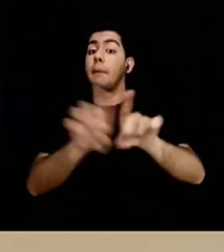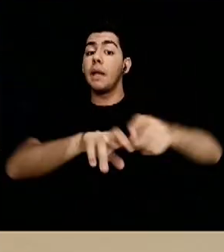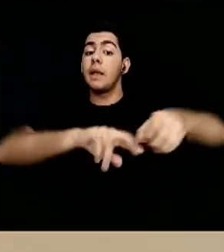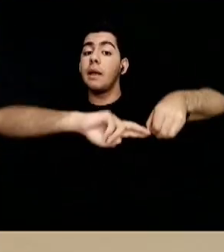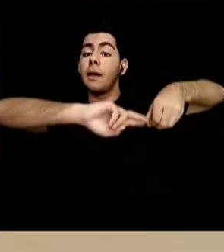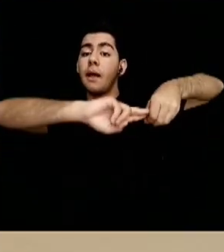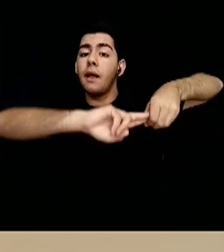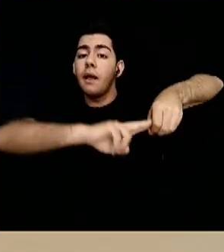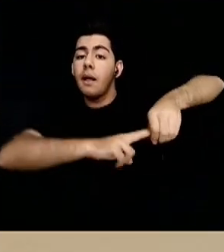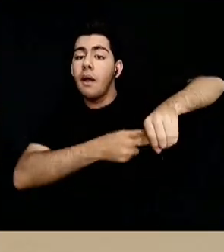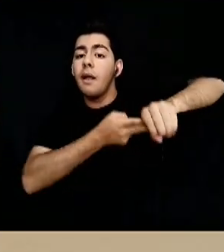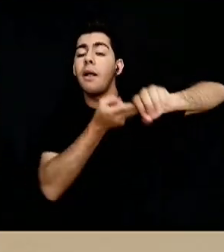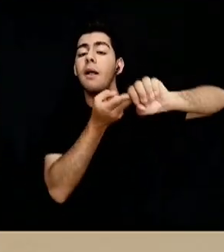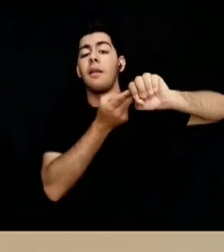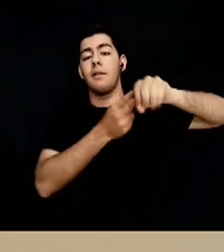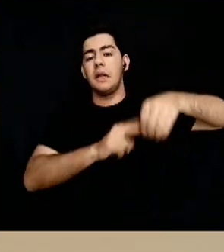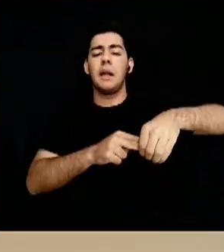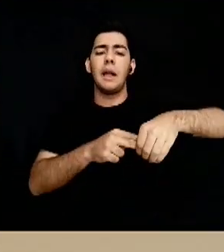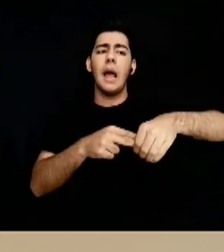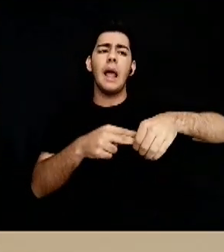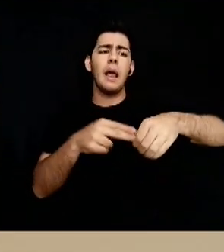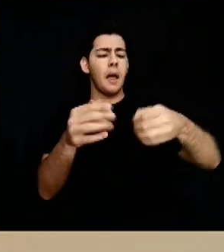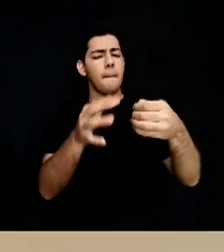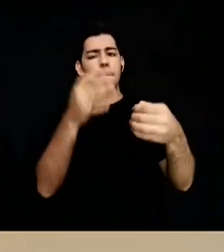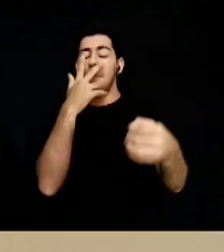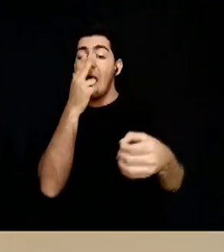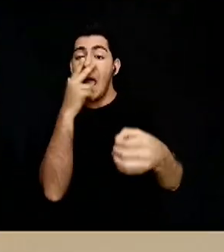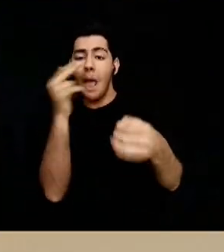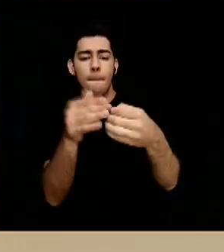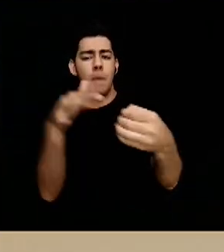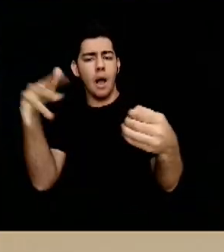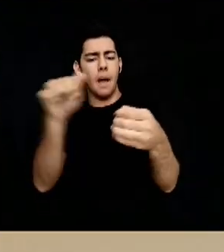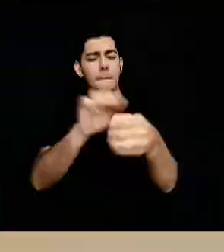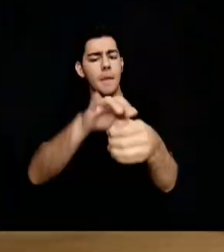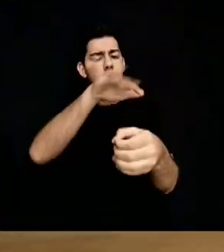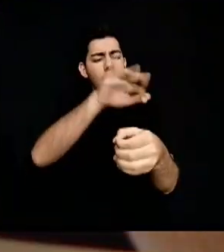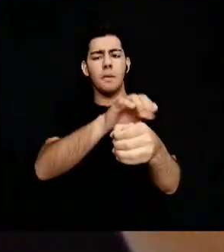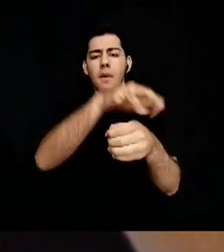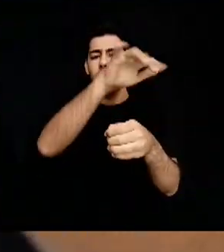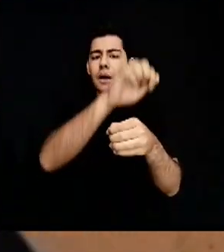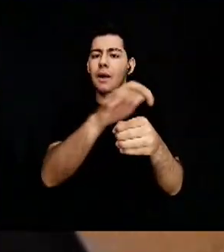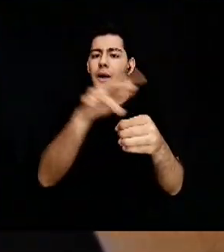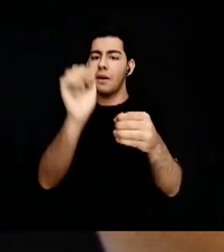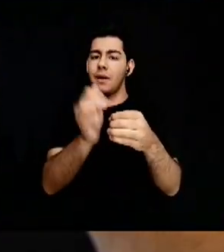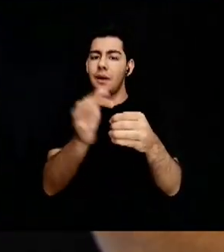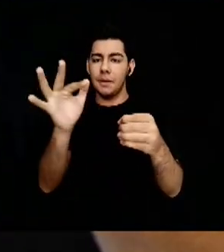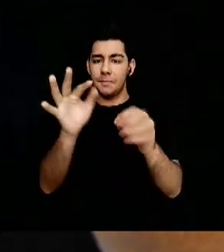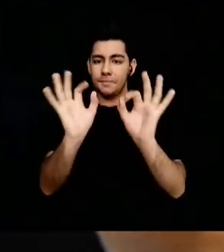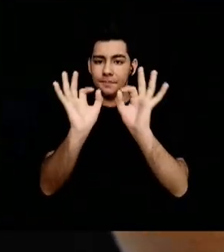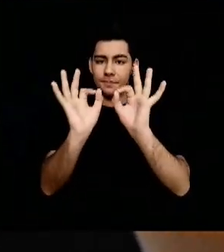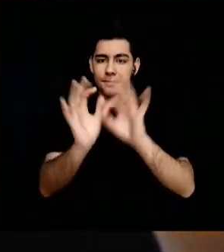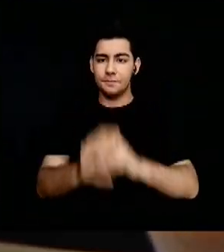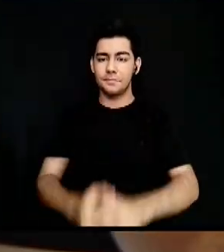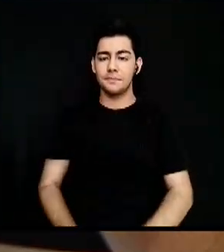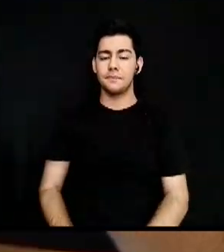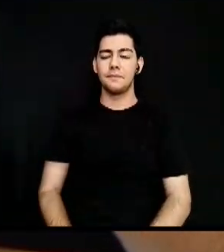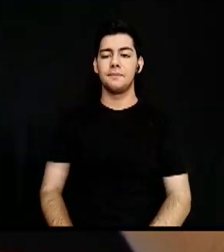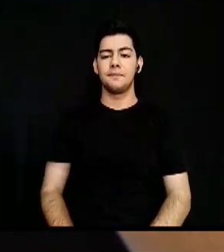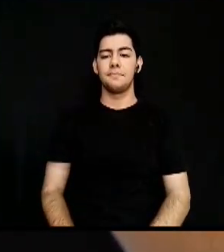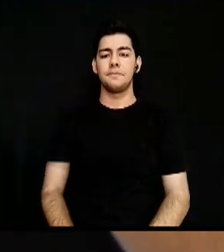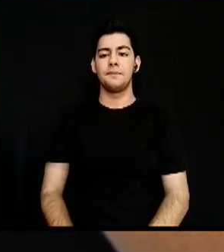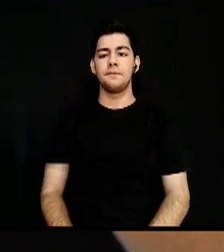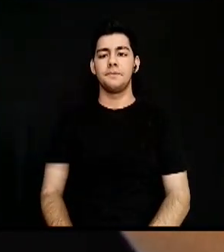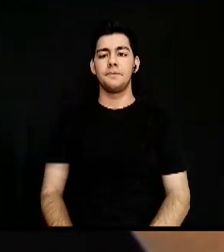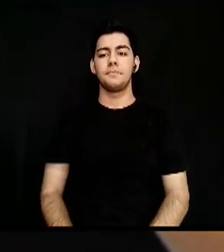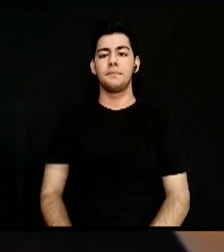brilho, mas isso não vai aparecer porque a gente tem a pintura por cima, tá? Só vou